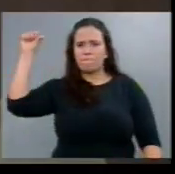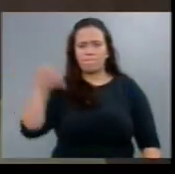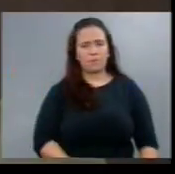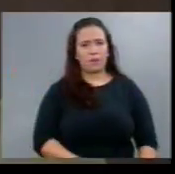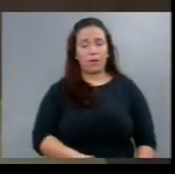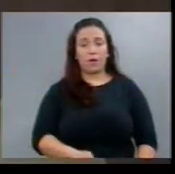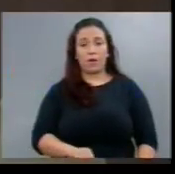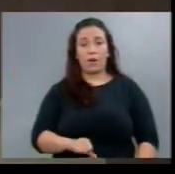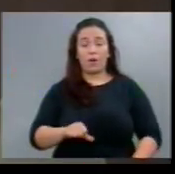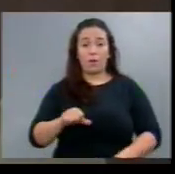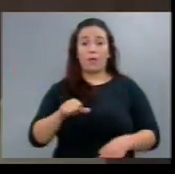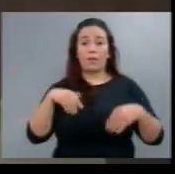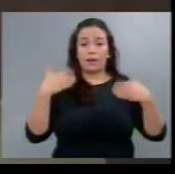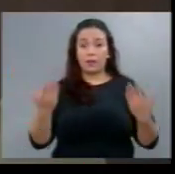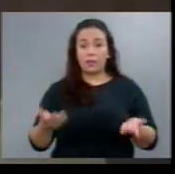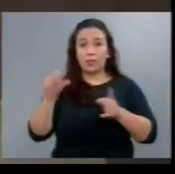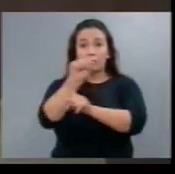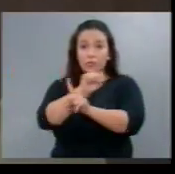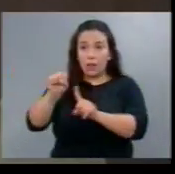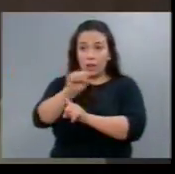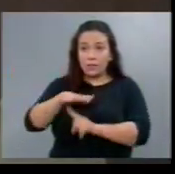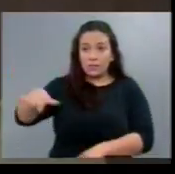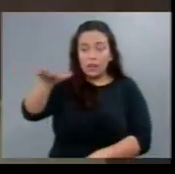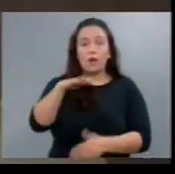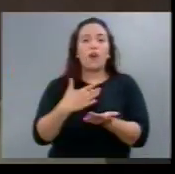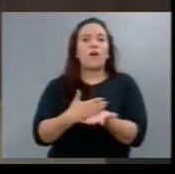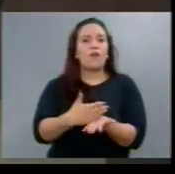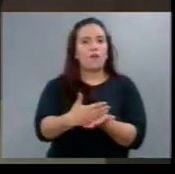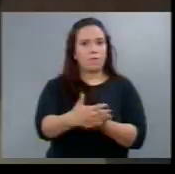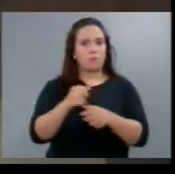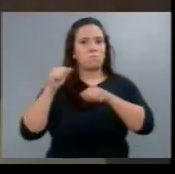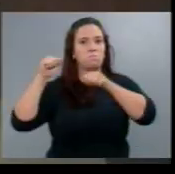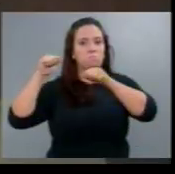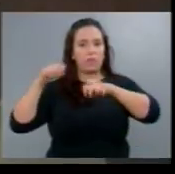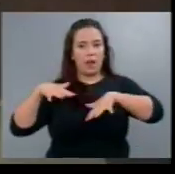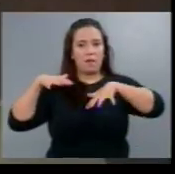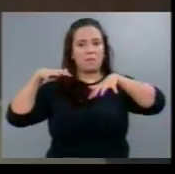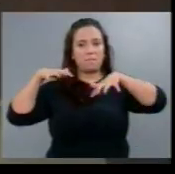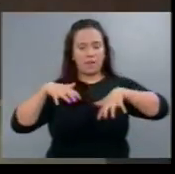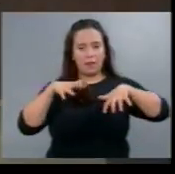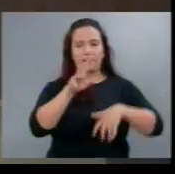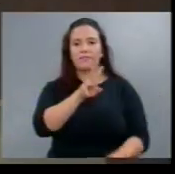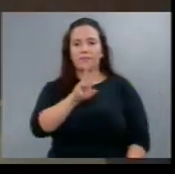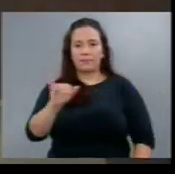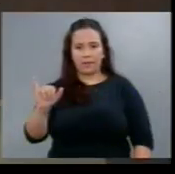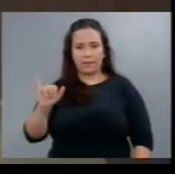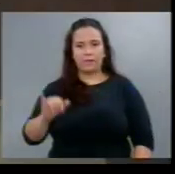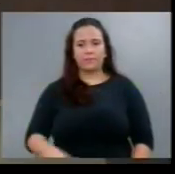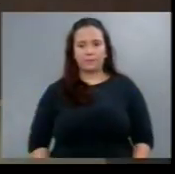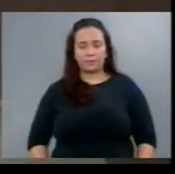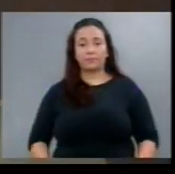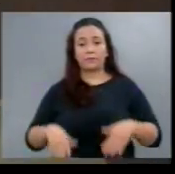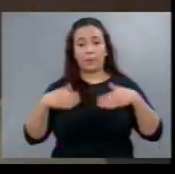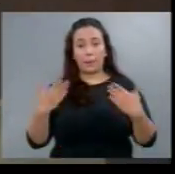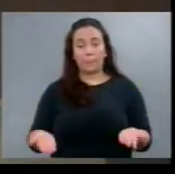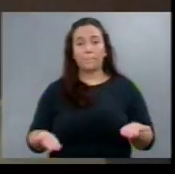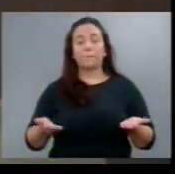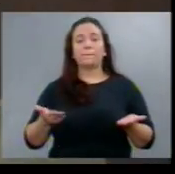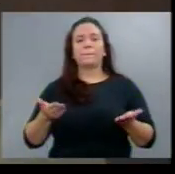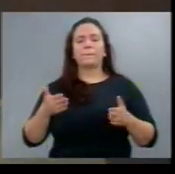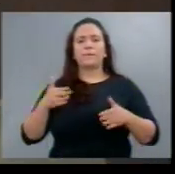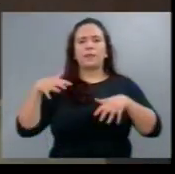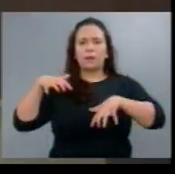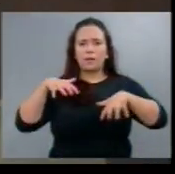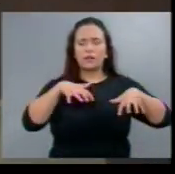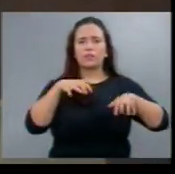ruas começaram a se manifestar. Os trabalhadores e trabalhadoras, os movimentos